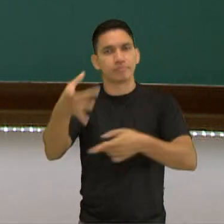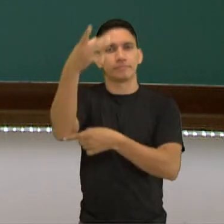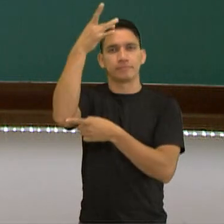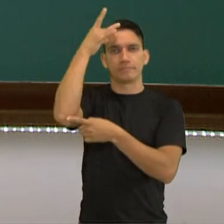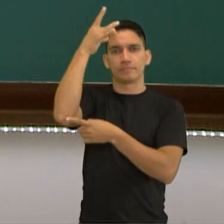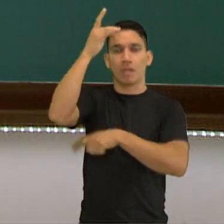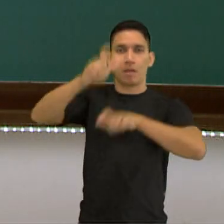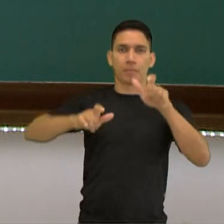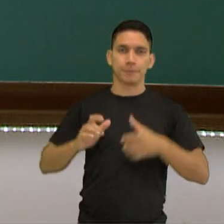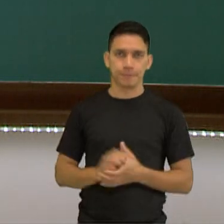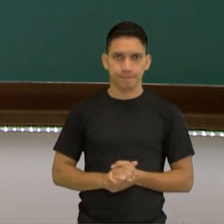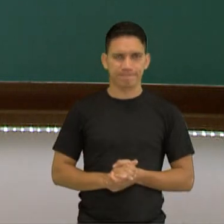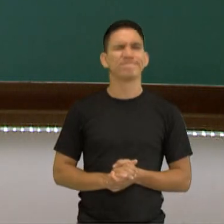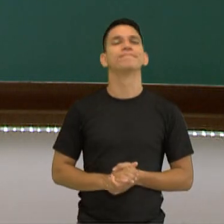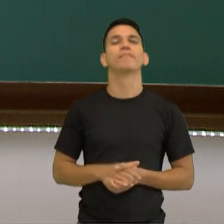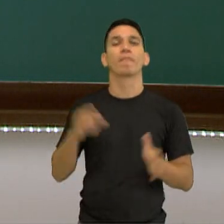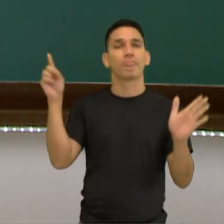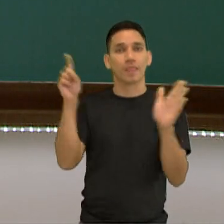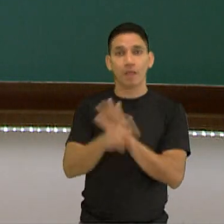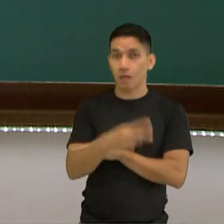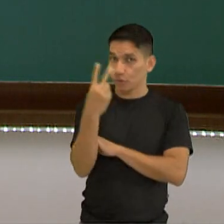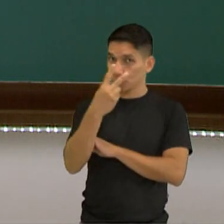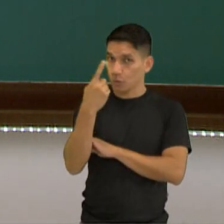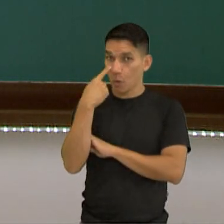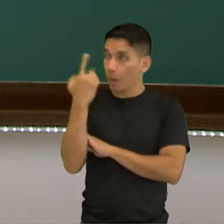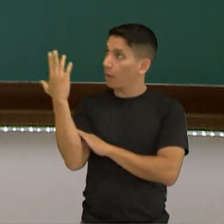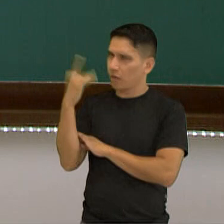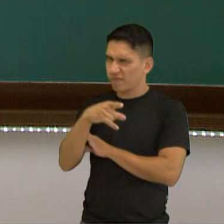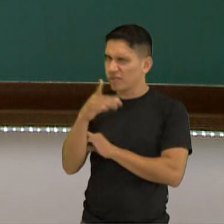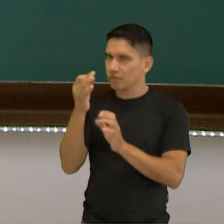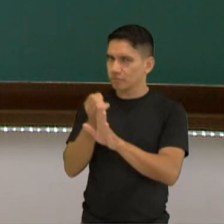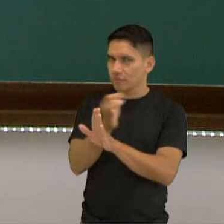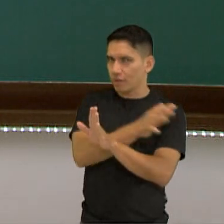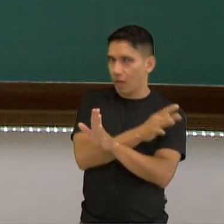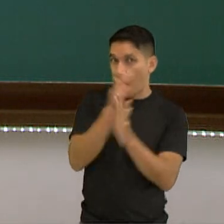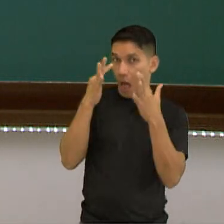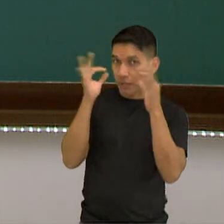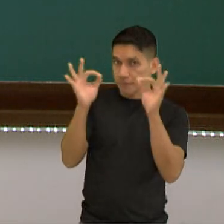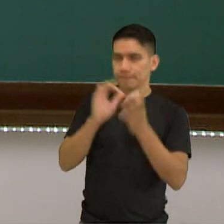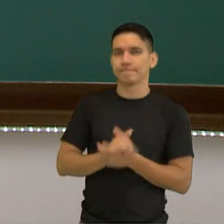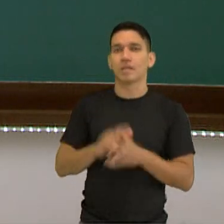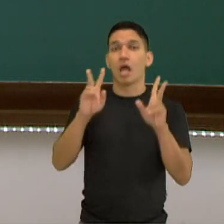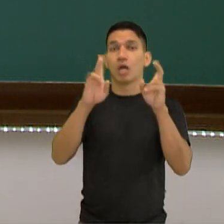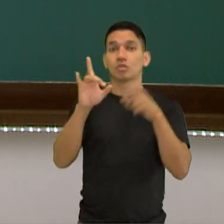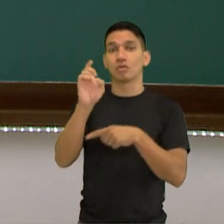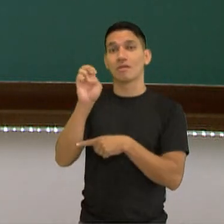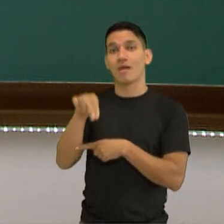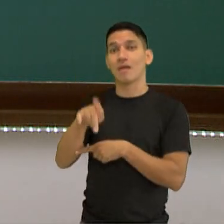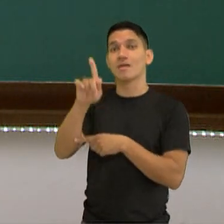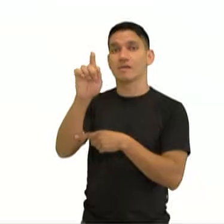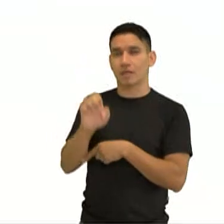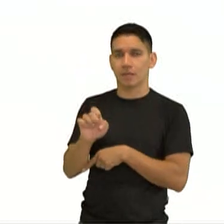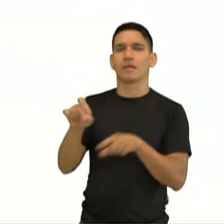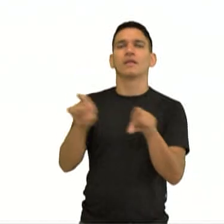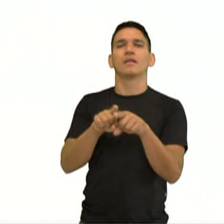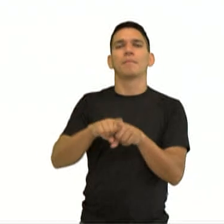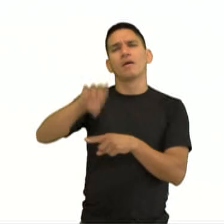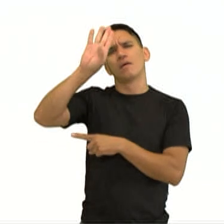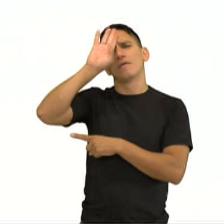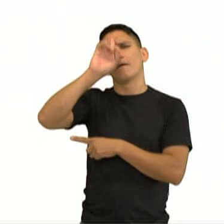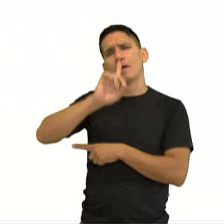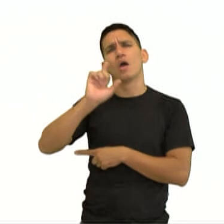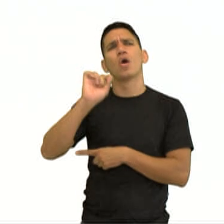a população. Vamos para o nosso quiz número 2? Será que você prestou atenção? Sobre a dengue e a febre amarela, assinale a alternativa